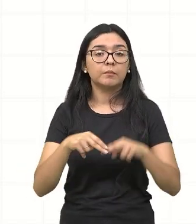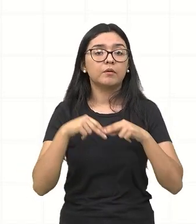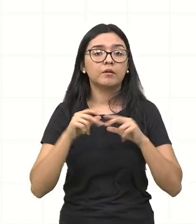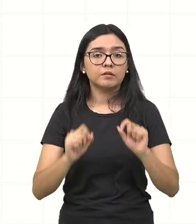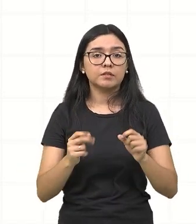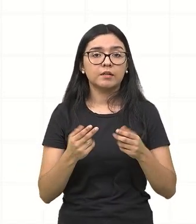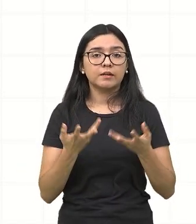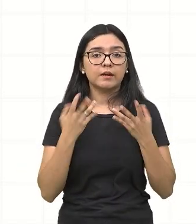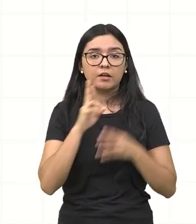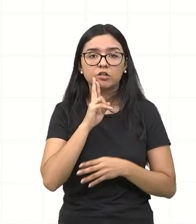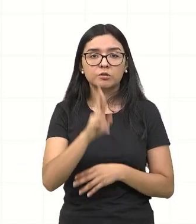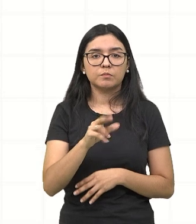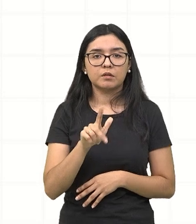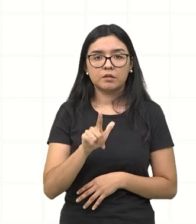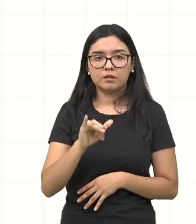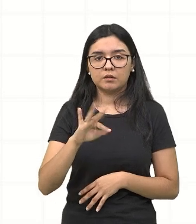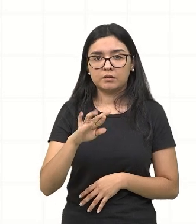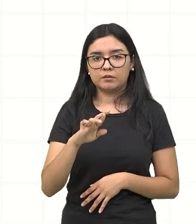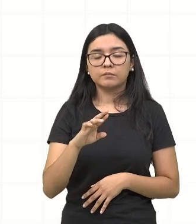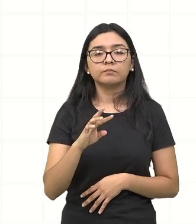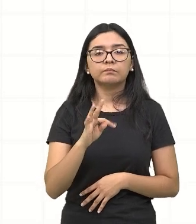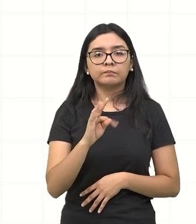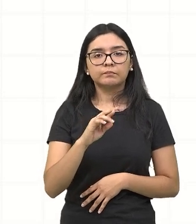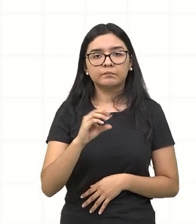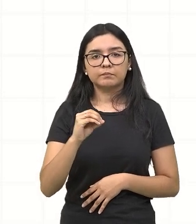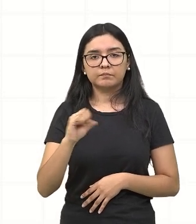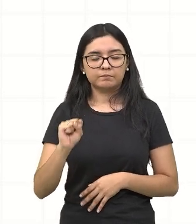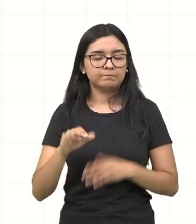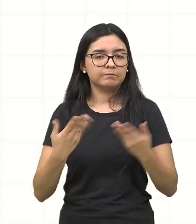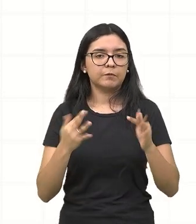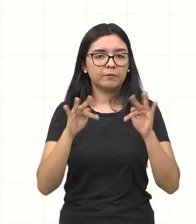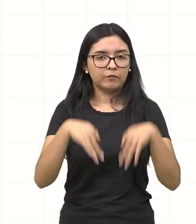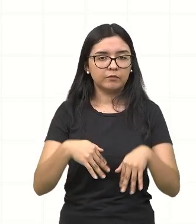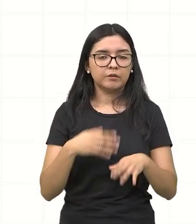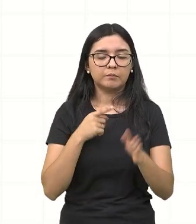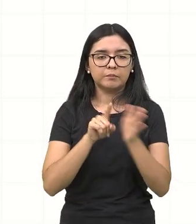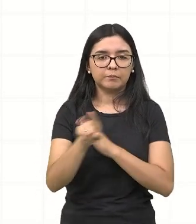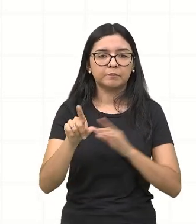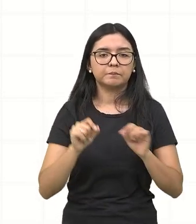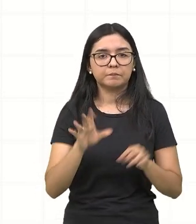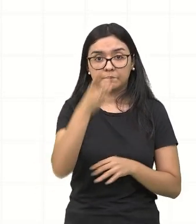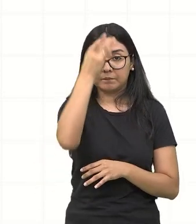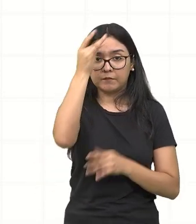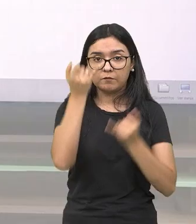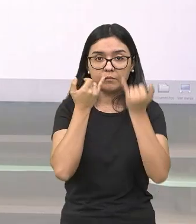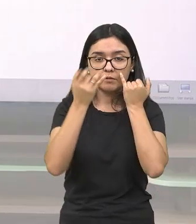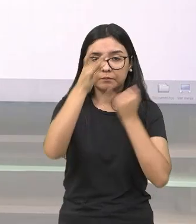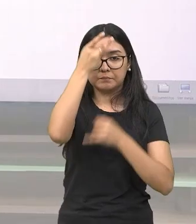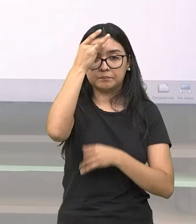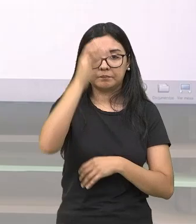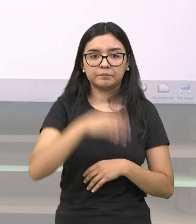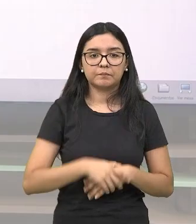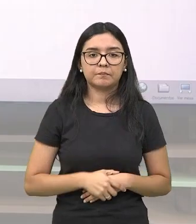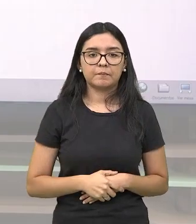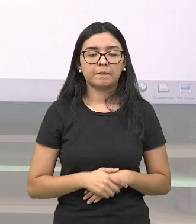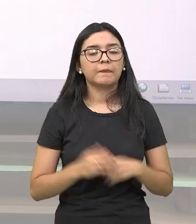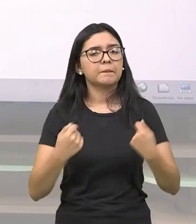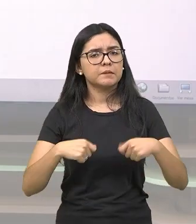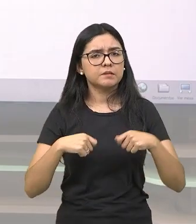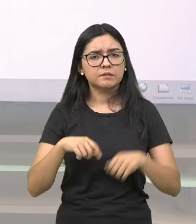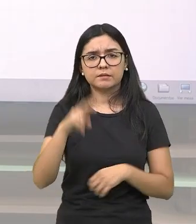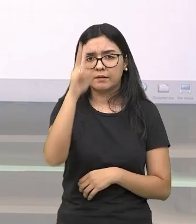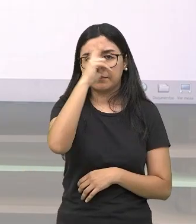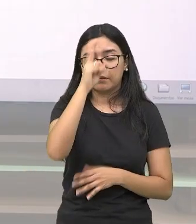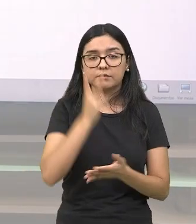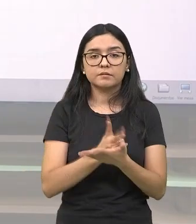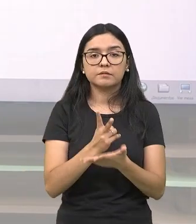dê a resposta em litro. E aí, pessoal, para finalizar a questão, marca bem essa informação, não esquece, leve isso para a sua vida